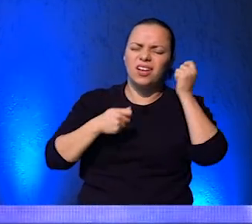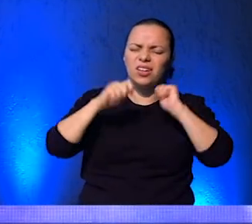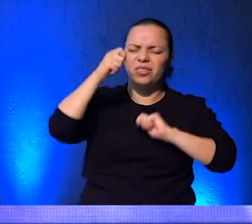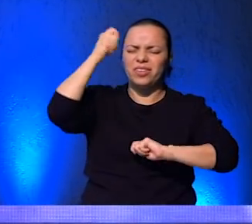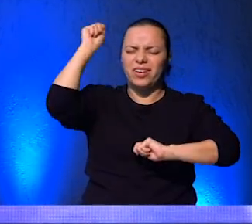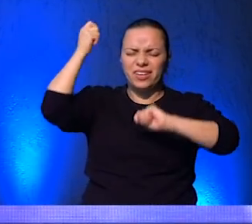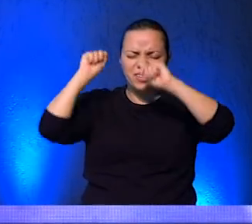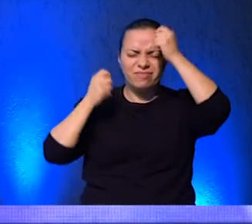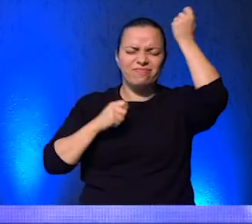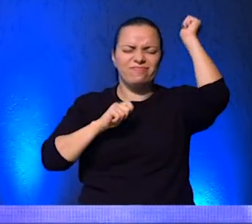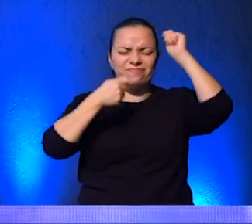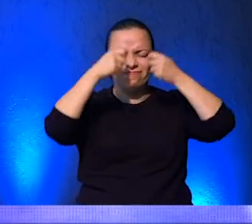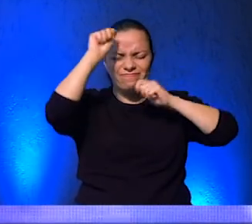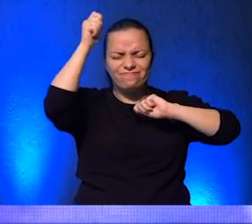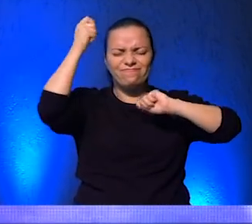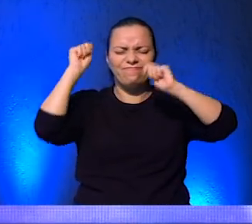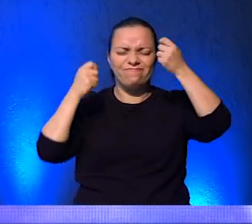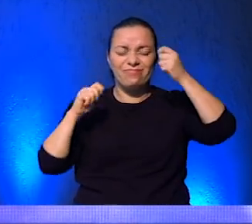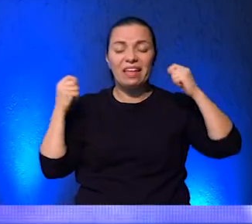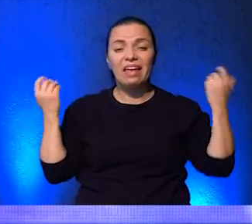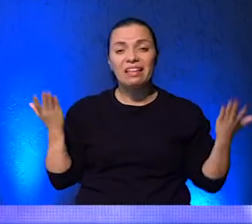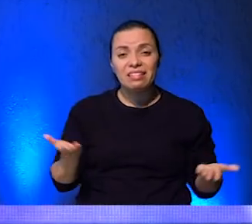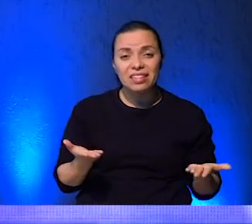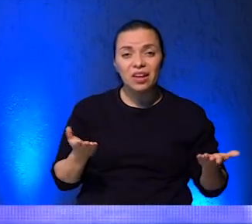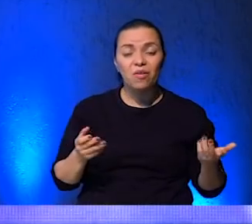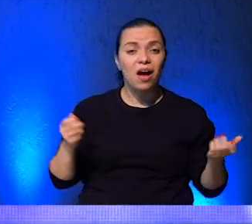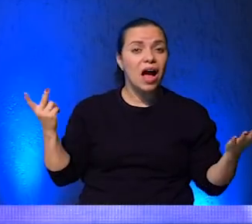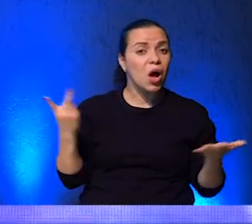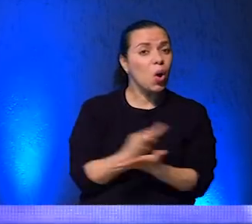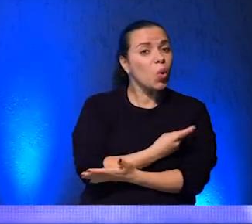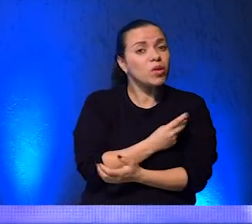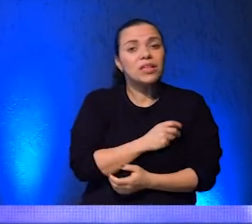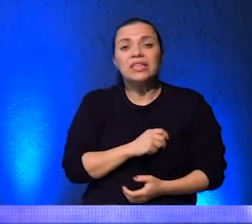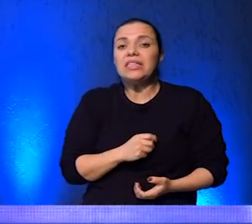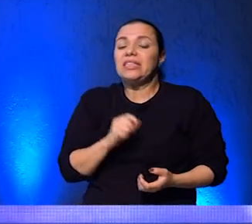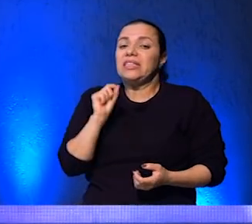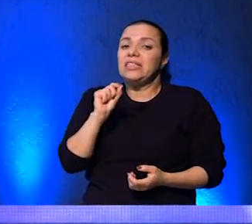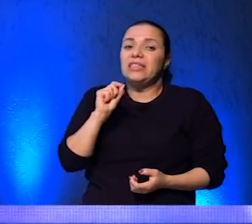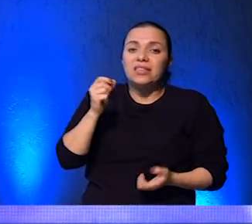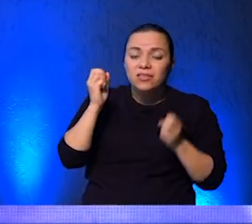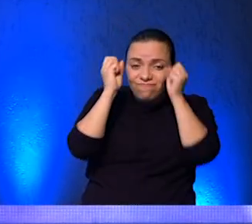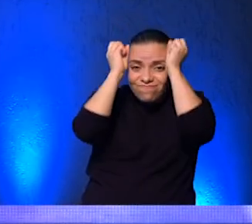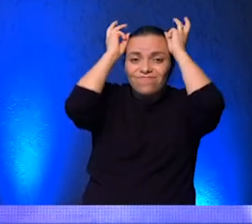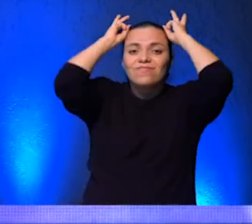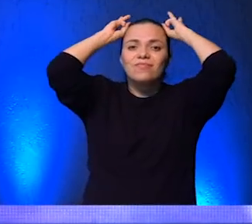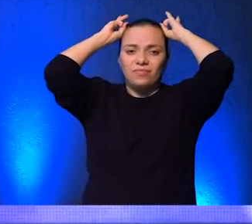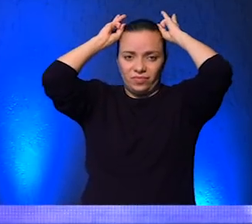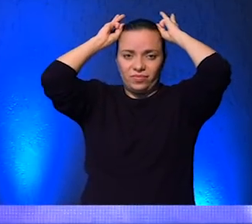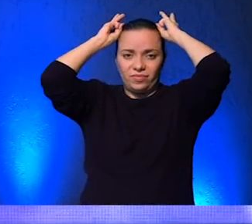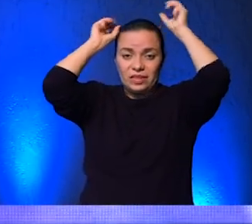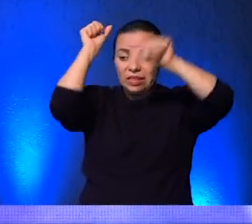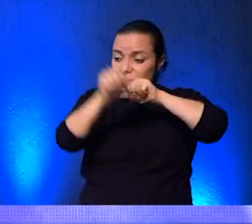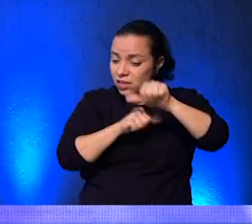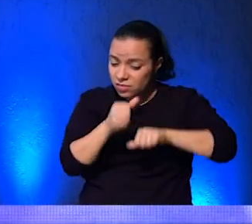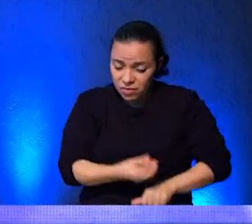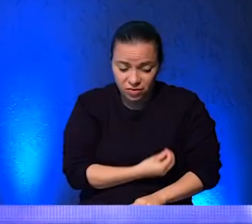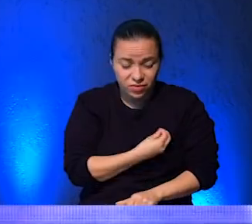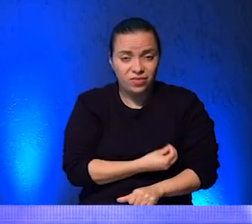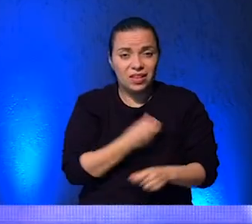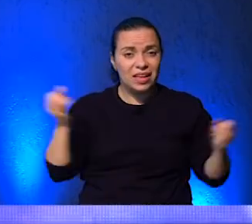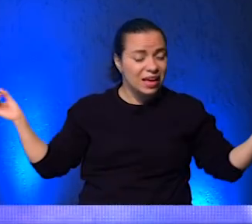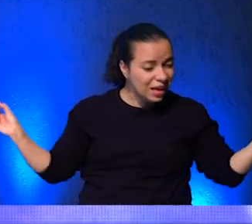ele viu a sarça e quando ele escutou a voz do senhor a vida dele foi transformada em toda a escravidão foi